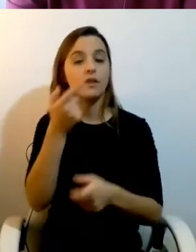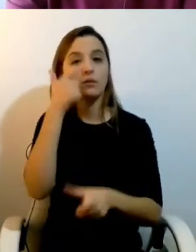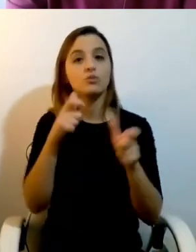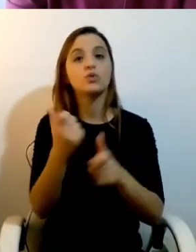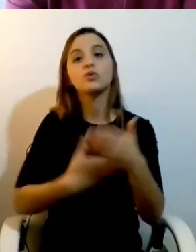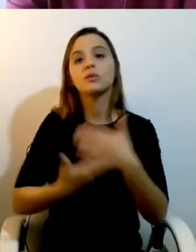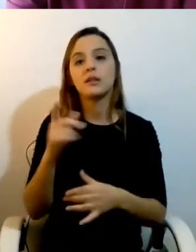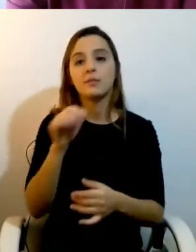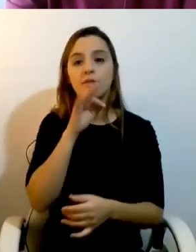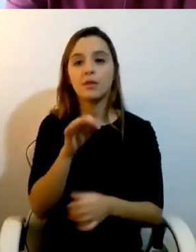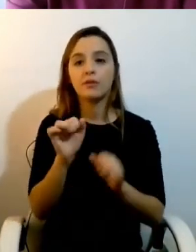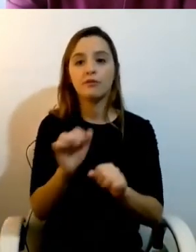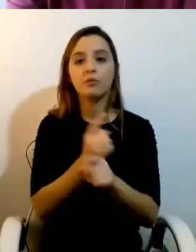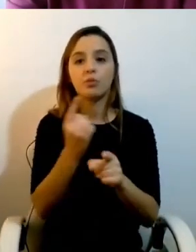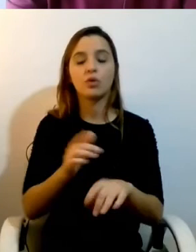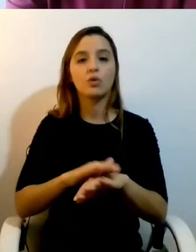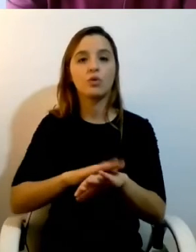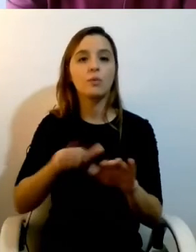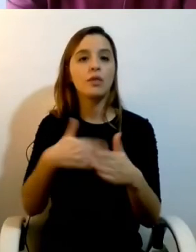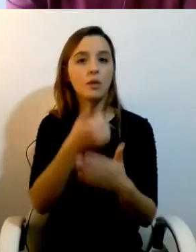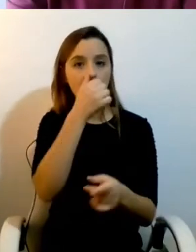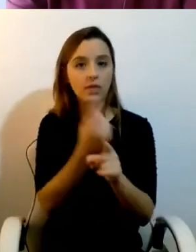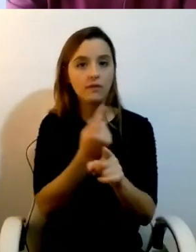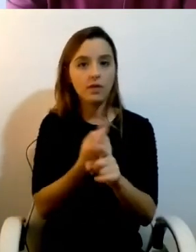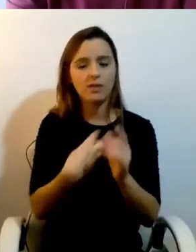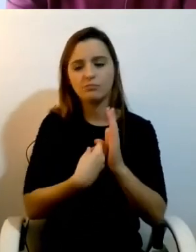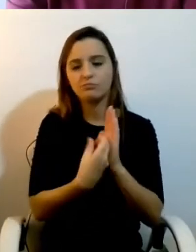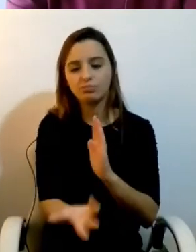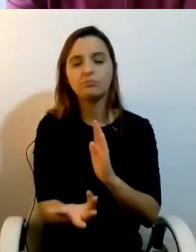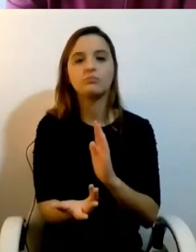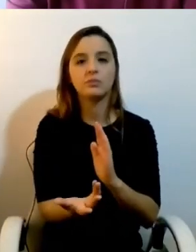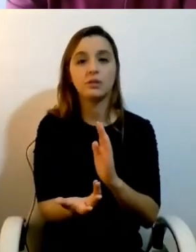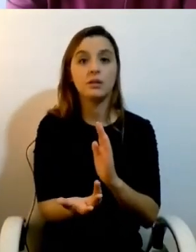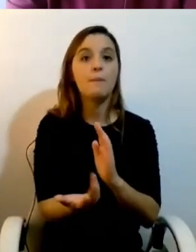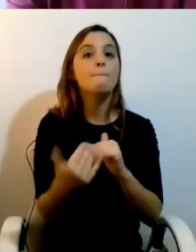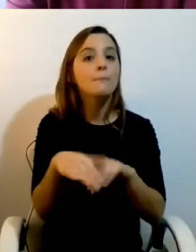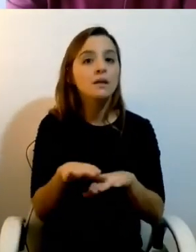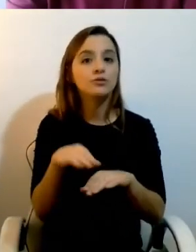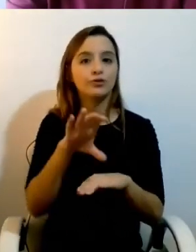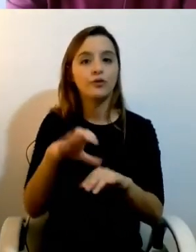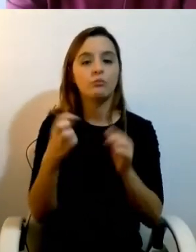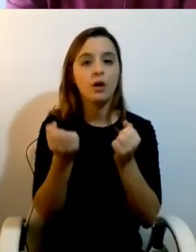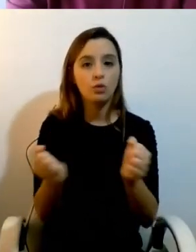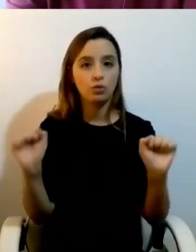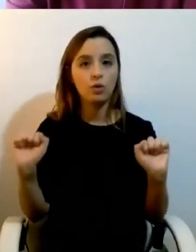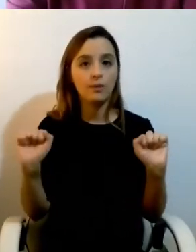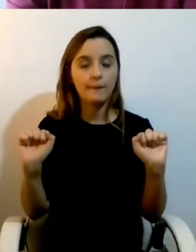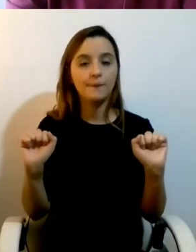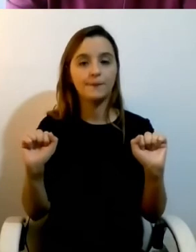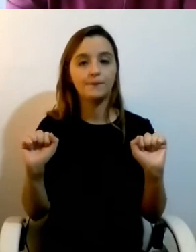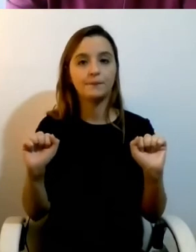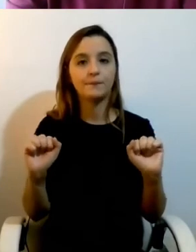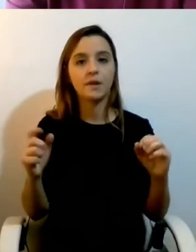tem proporcionado a realização de diversas atividades de forma autónoma, tal como se deu no